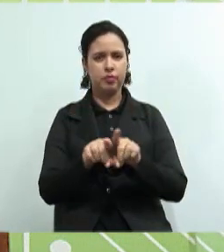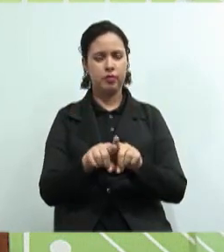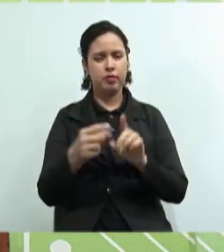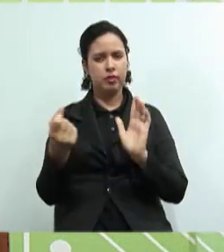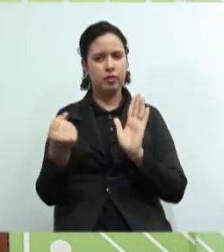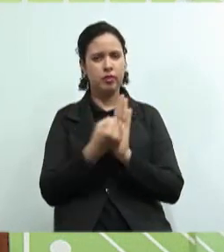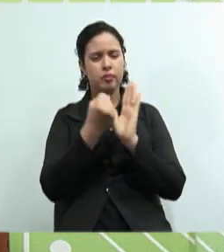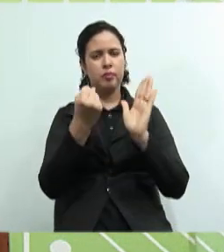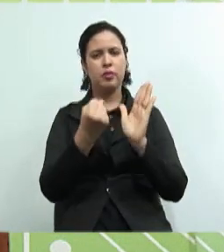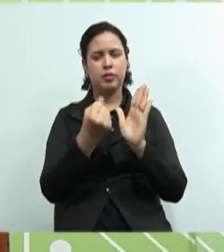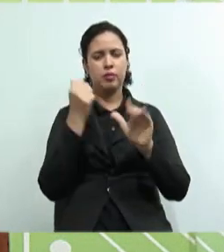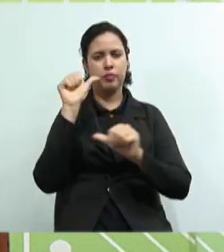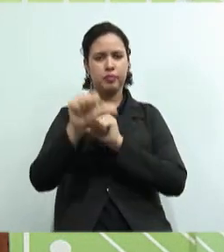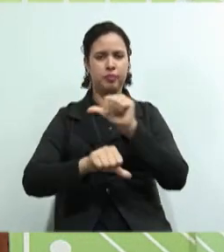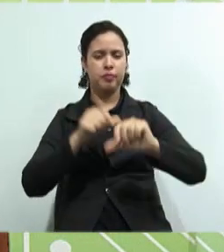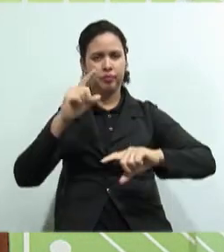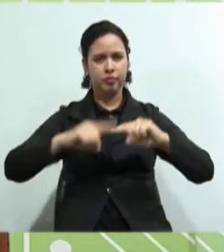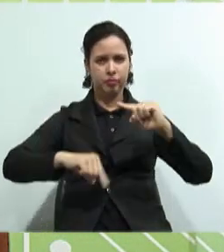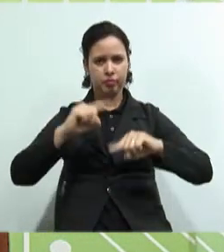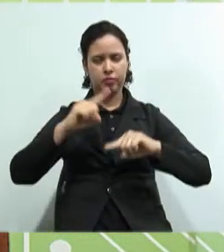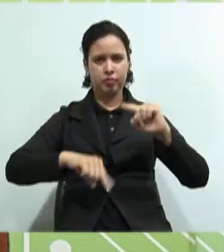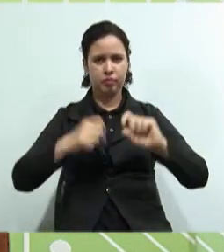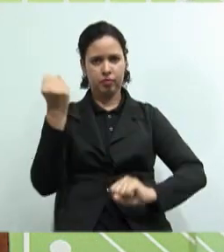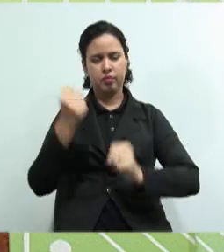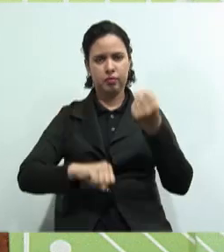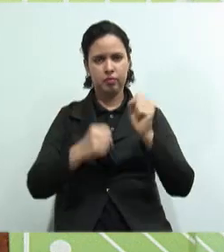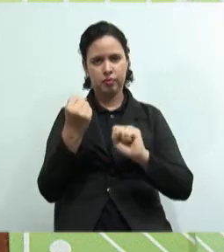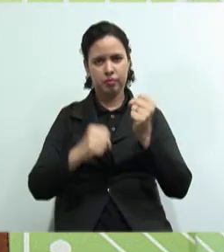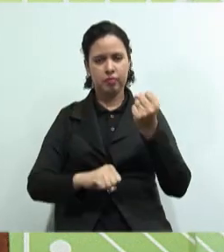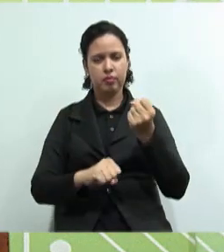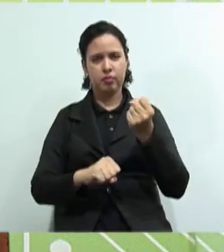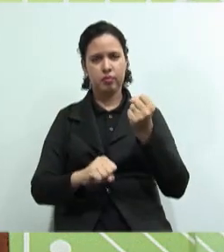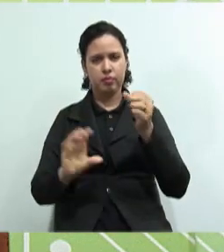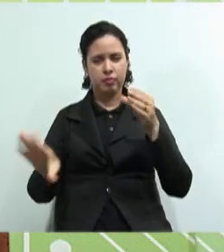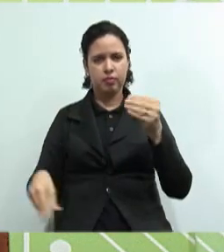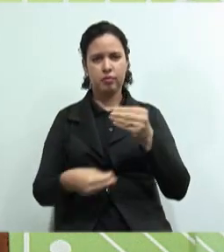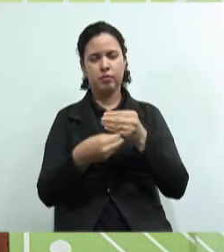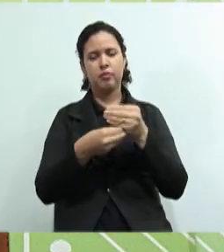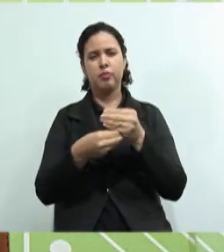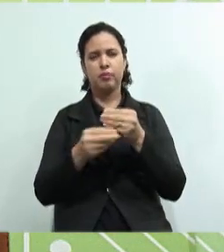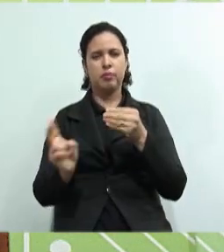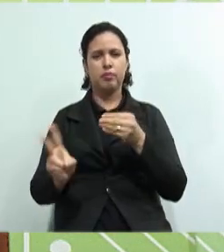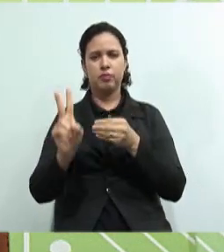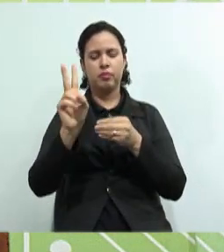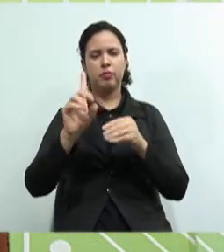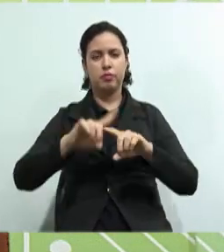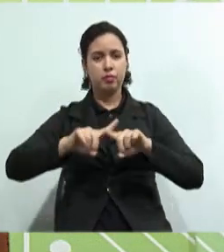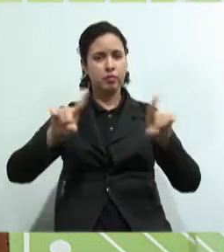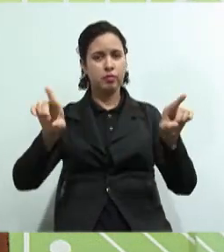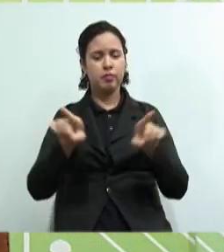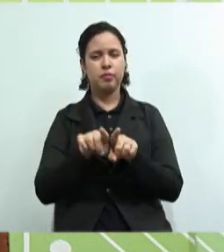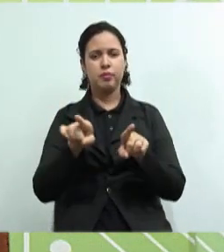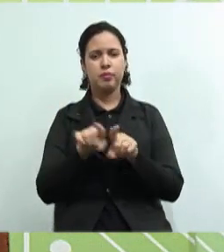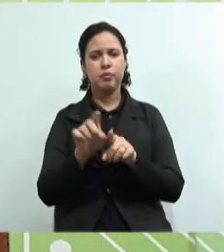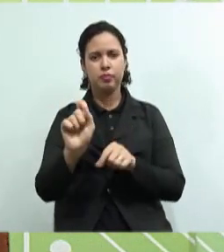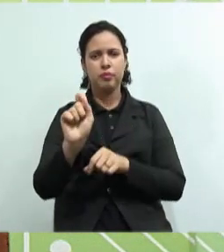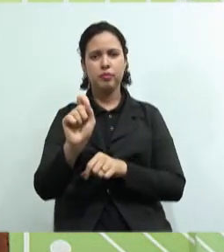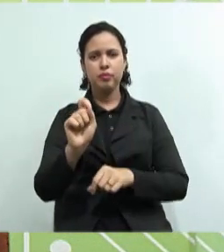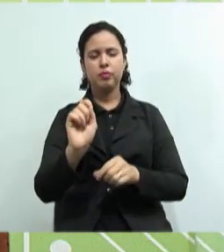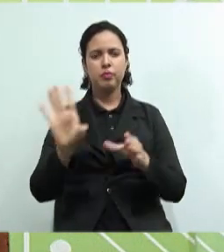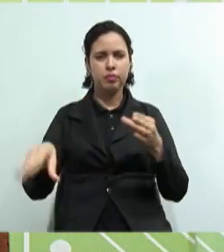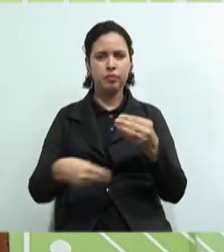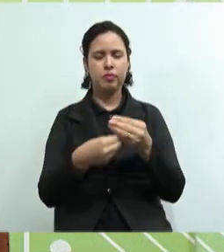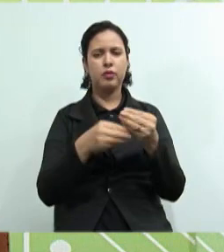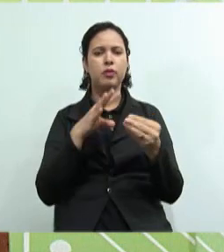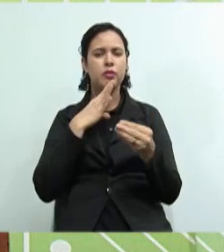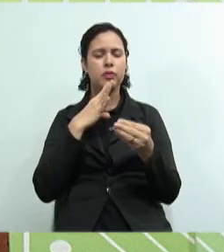da modificação do produto, industrialização para a agregação de valor, mas também você agregar um conhecimento,